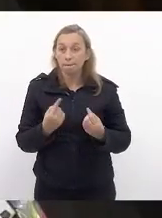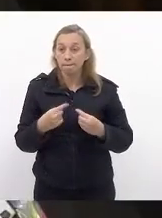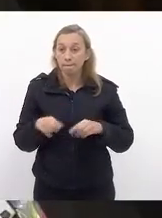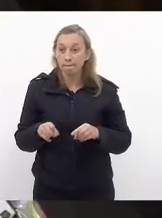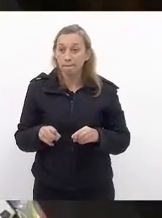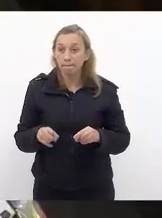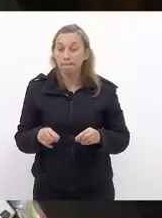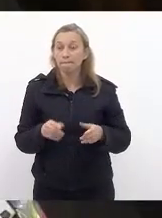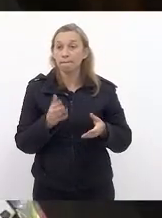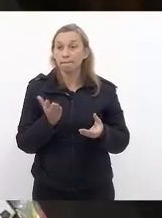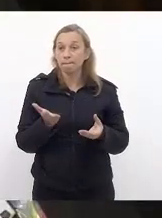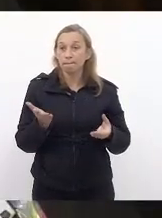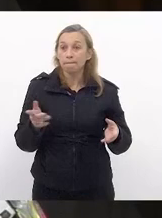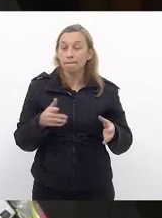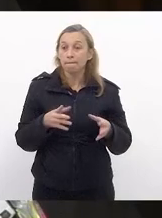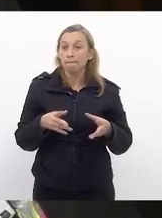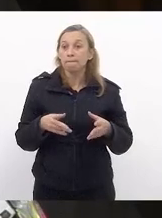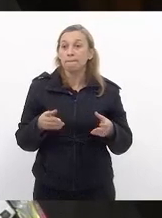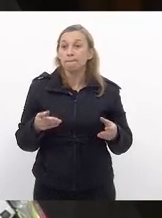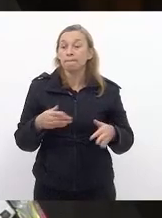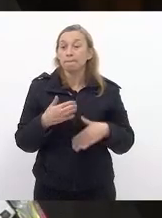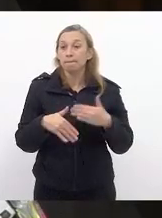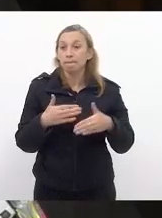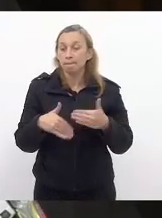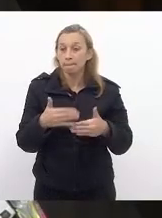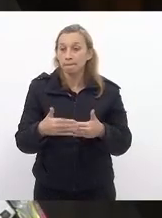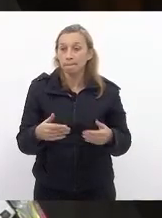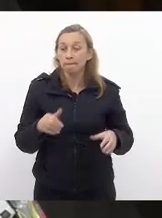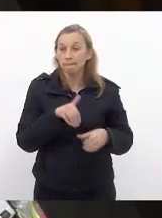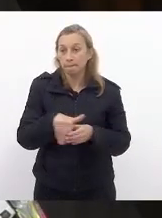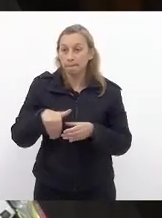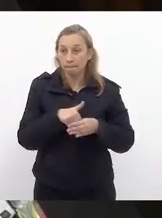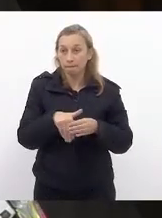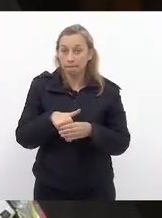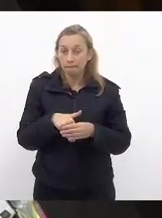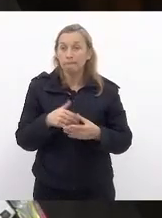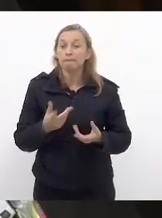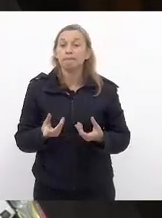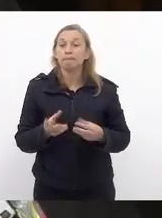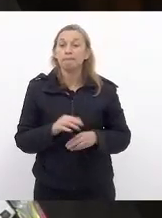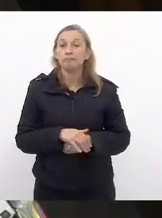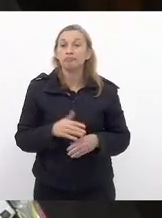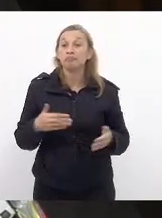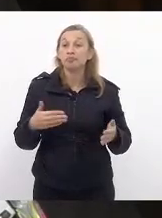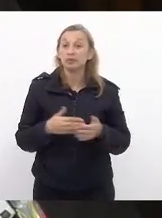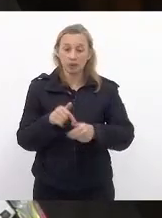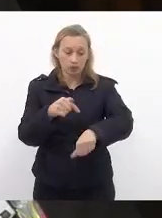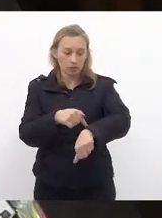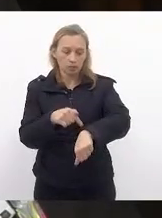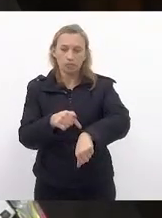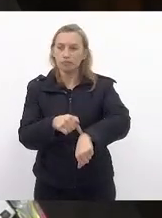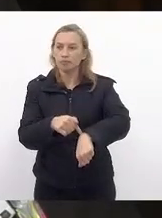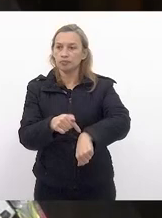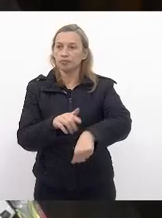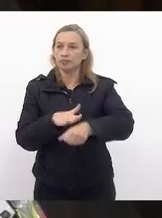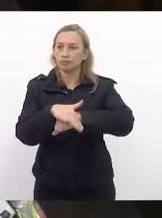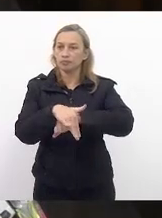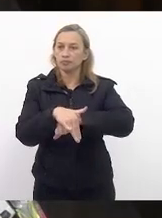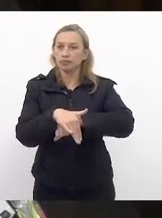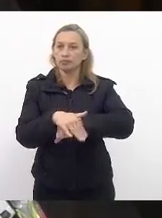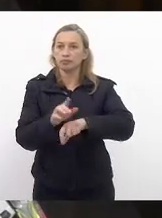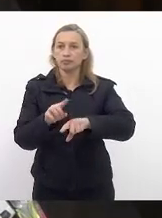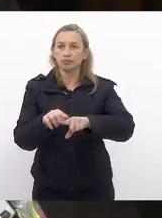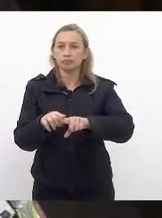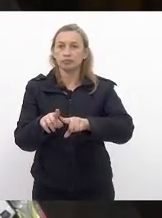o processo de votação fazendo mimimi blablabla discutiu para boi dormir até essa hora da noite